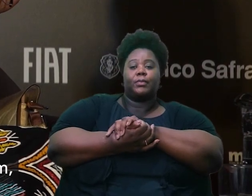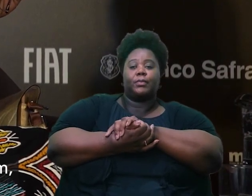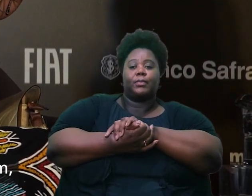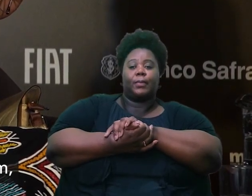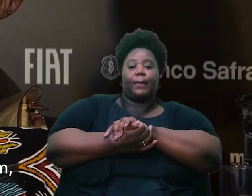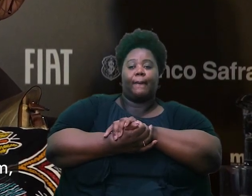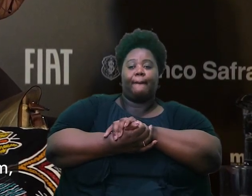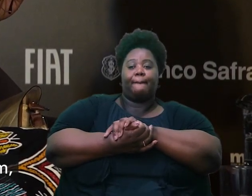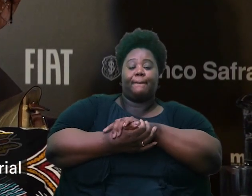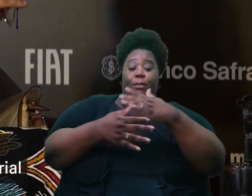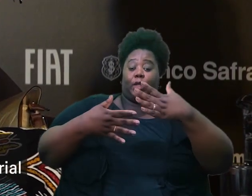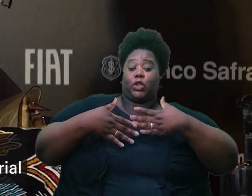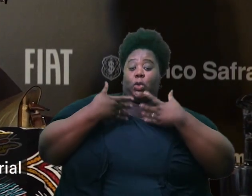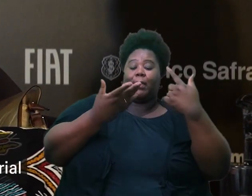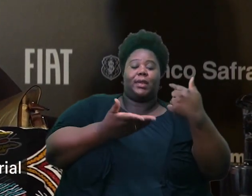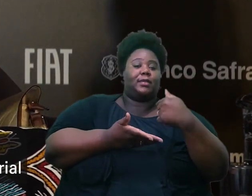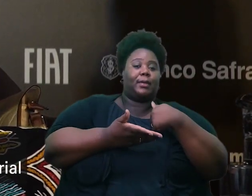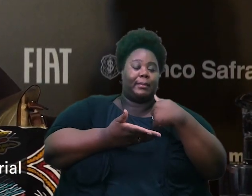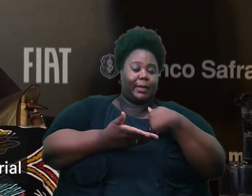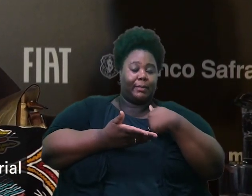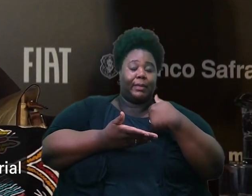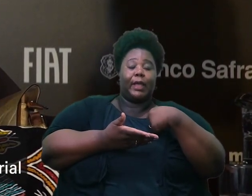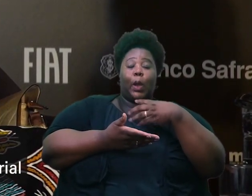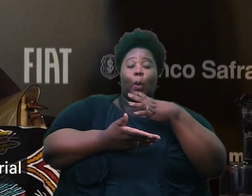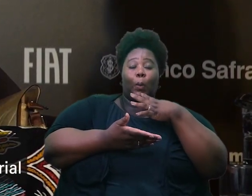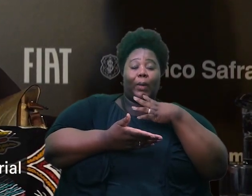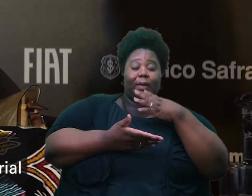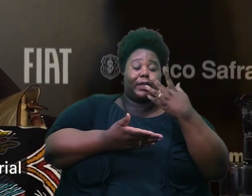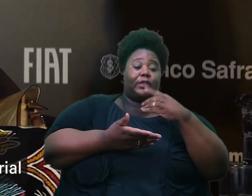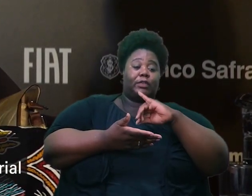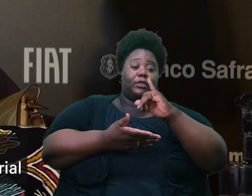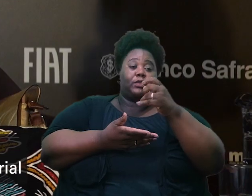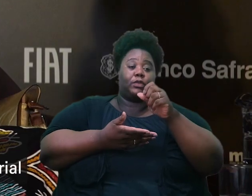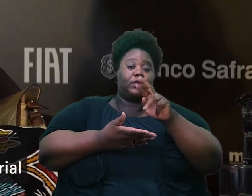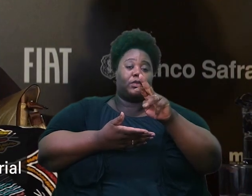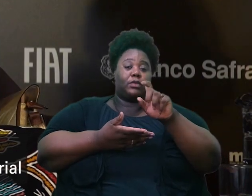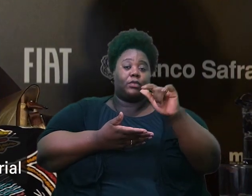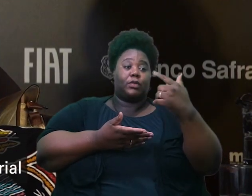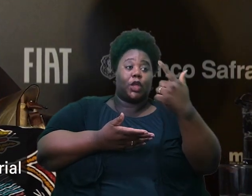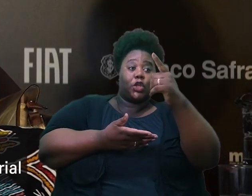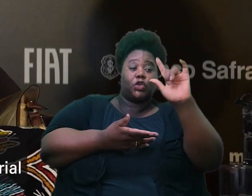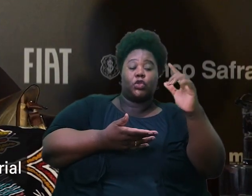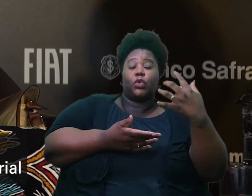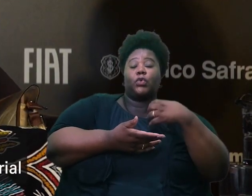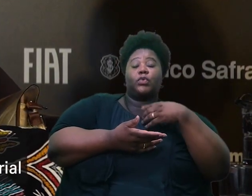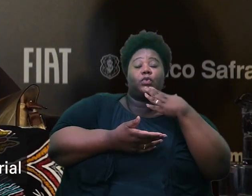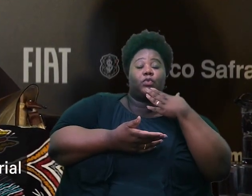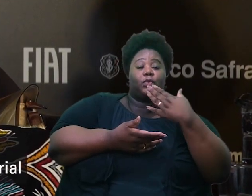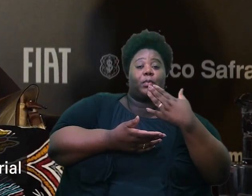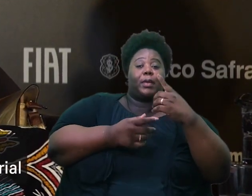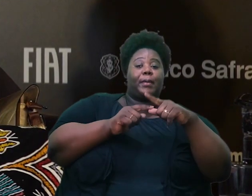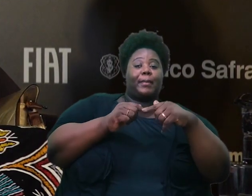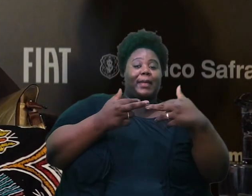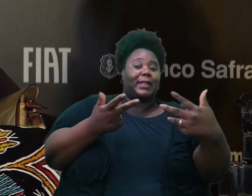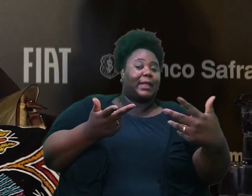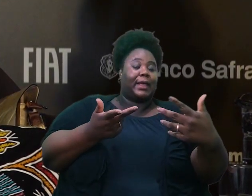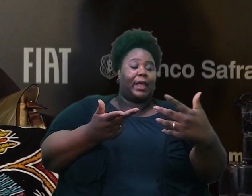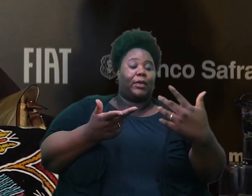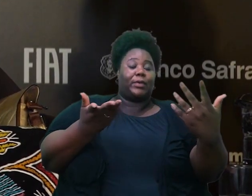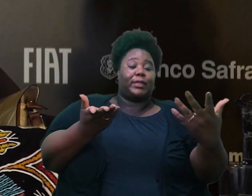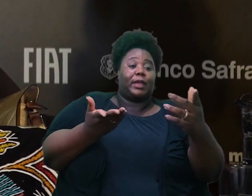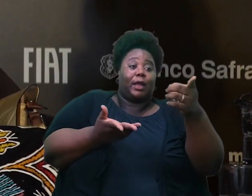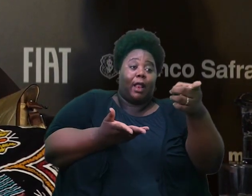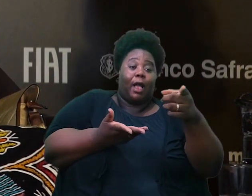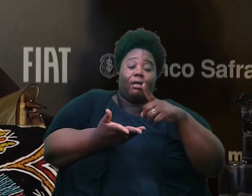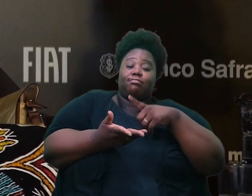foi uma grande surpresa para mim, porque o que eu conheço de Jorge é com outro tipo de material, né? E ali